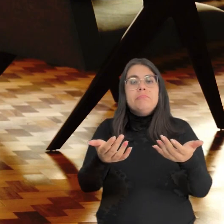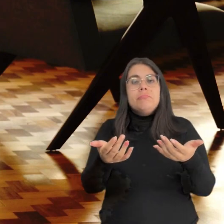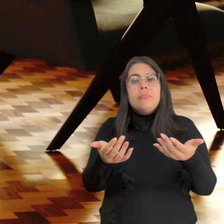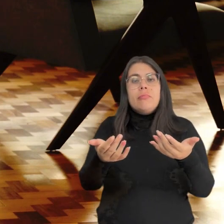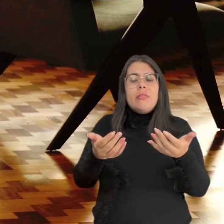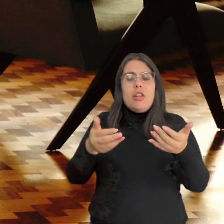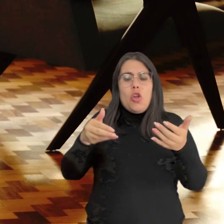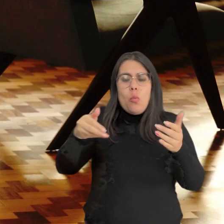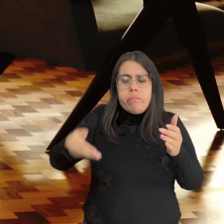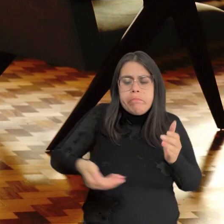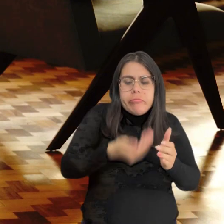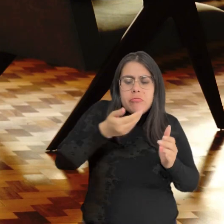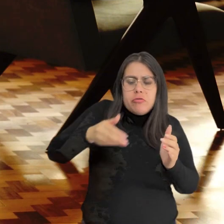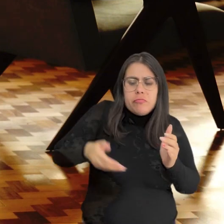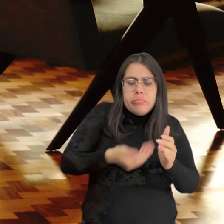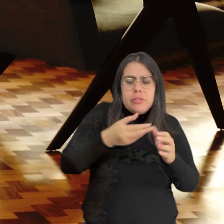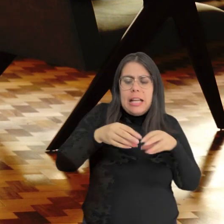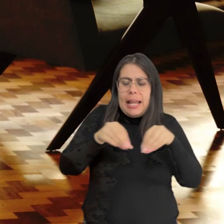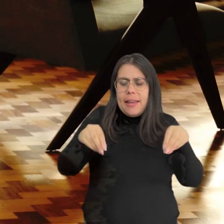1 metro,